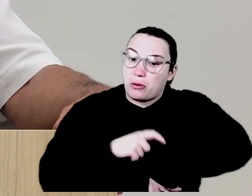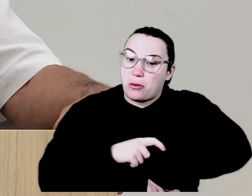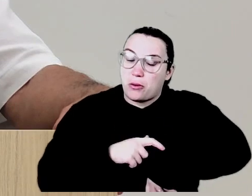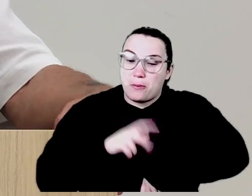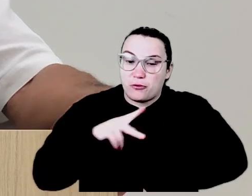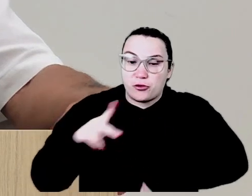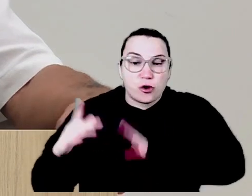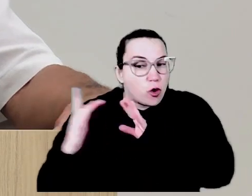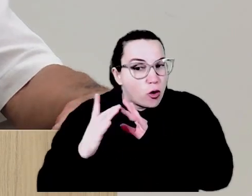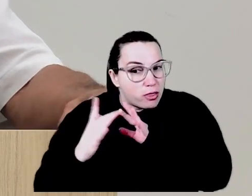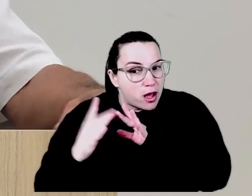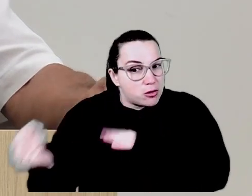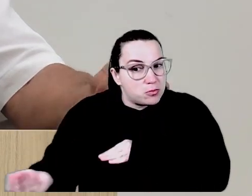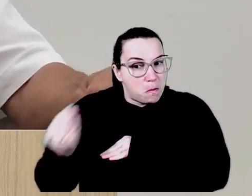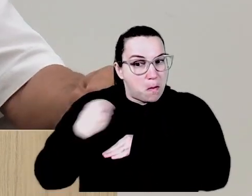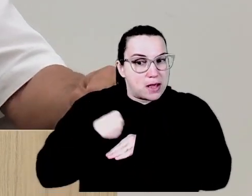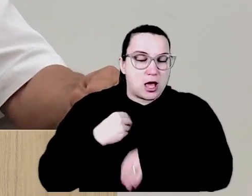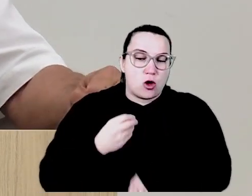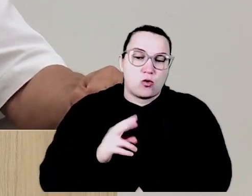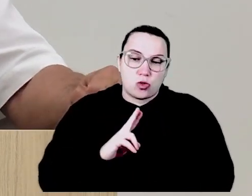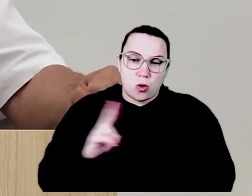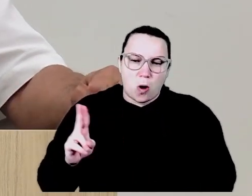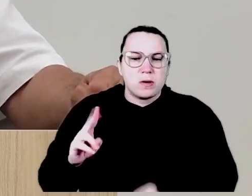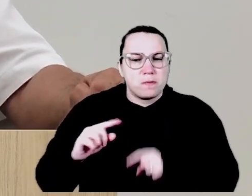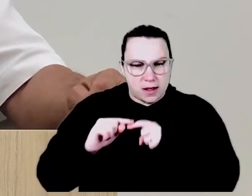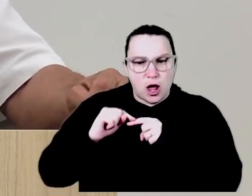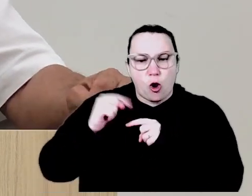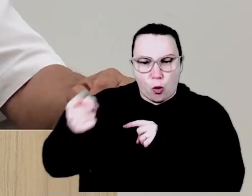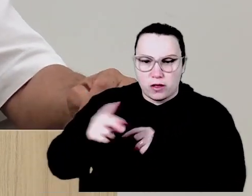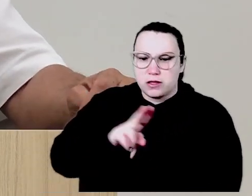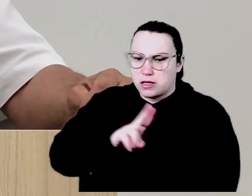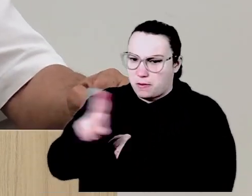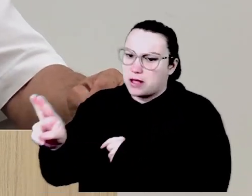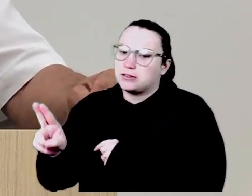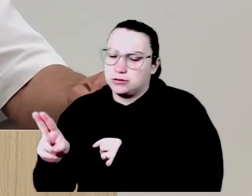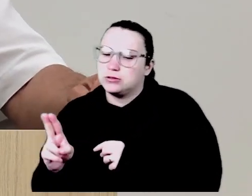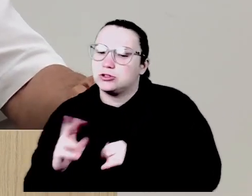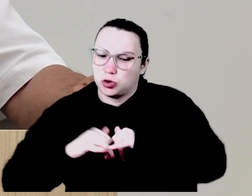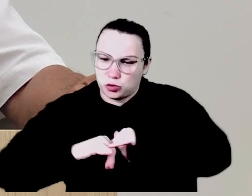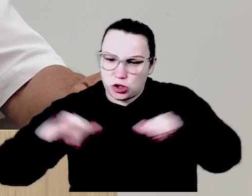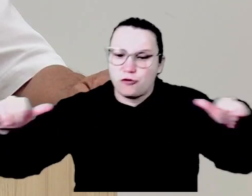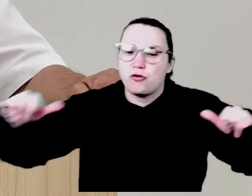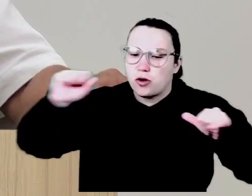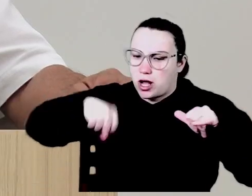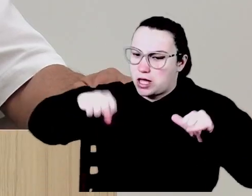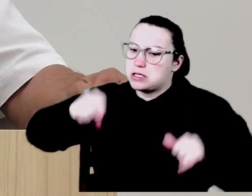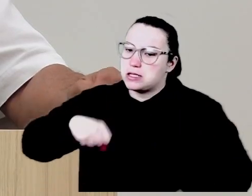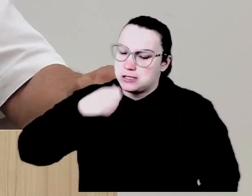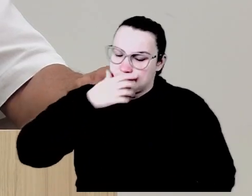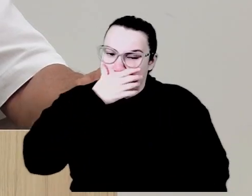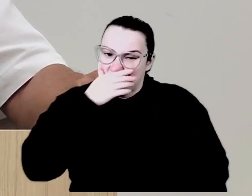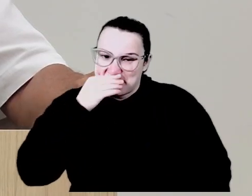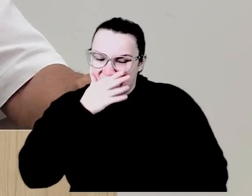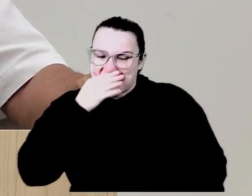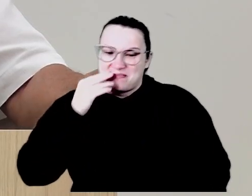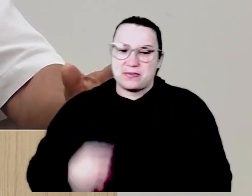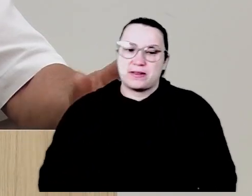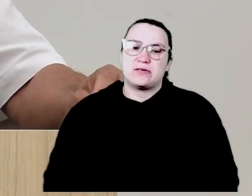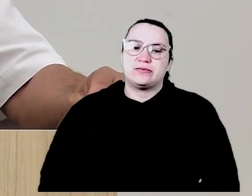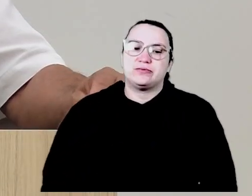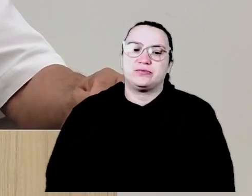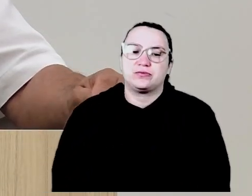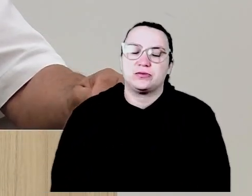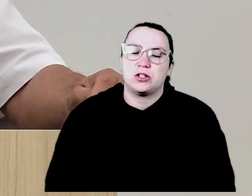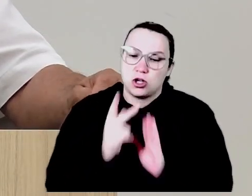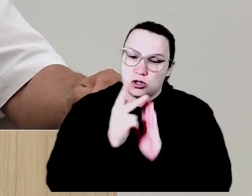vonic para que passasse o nome mas com certeza semana que vem estarei divulgando do nome desse referido aluno